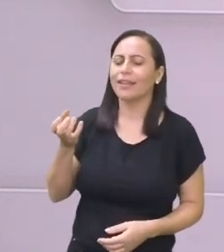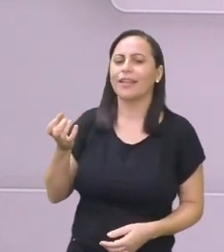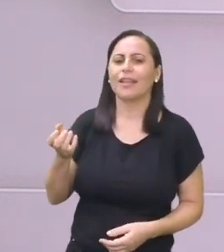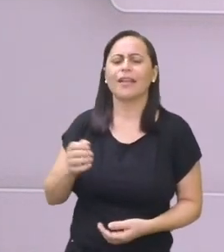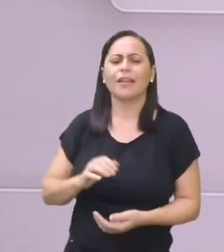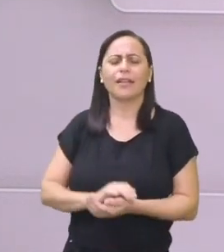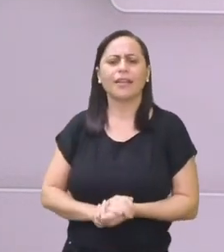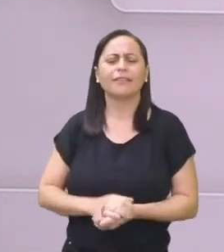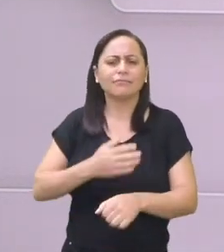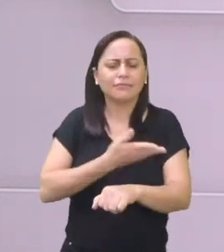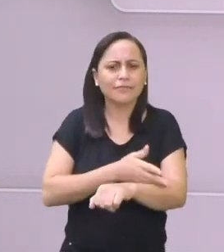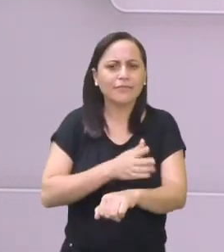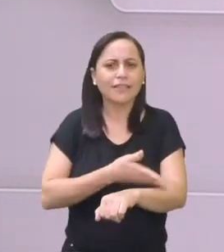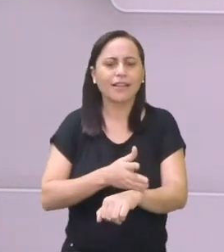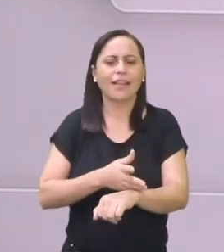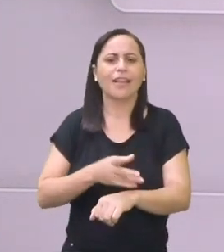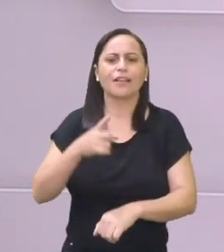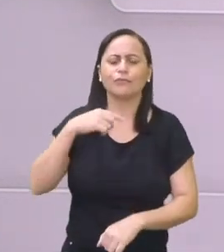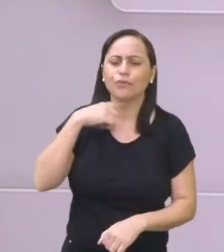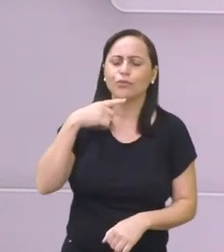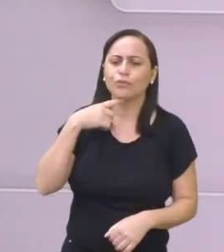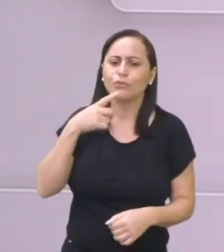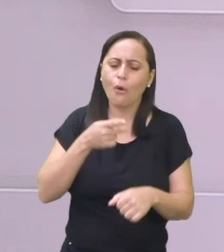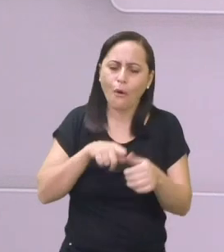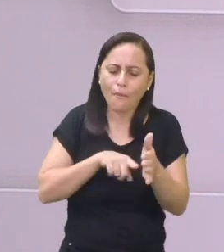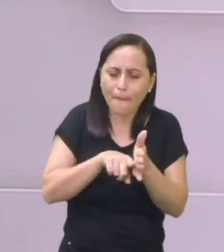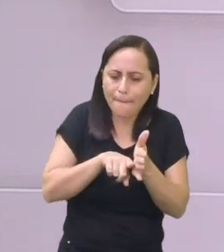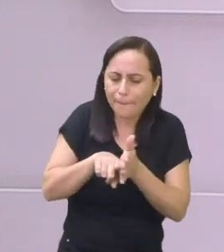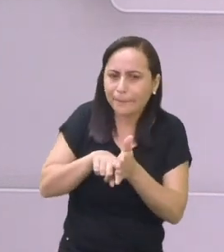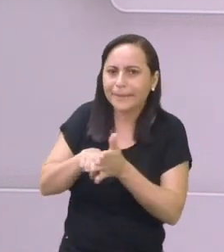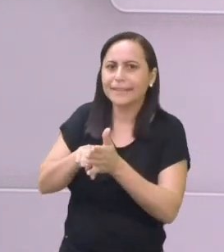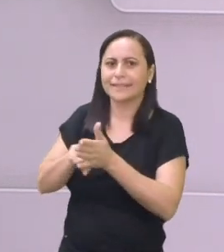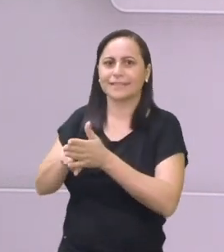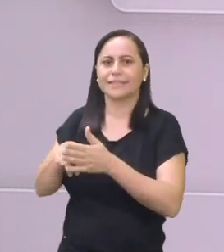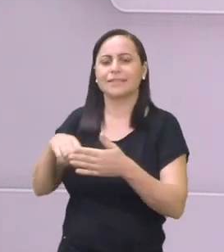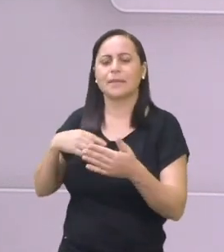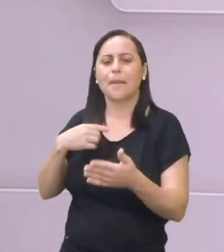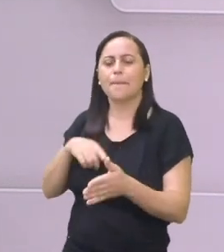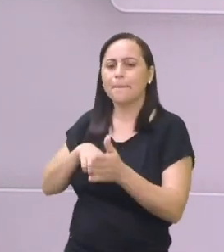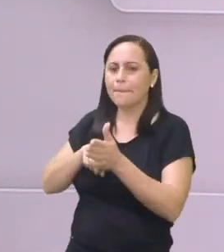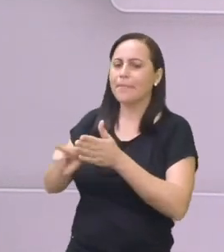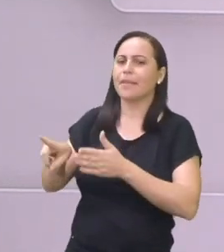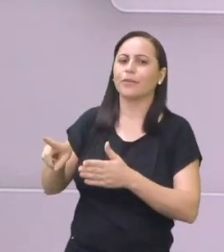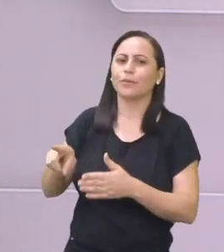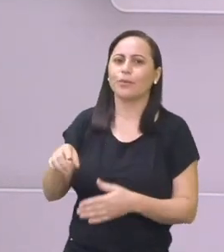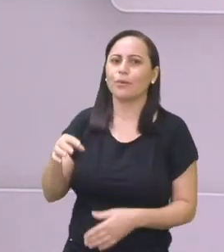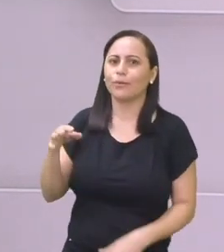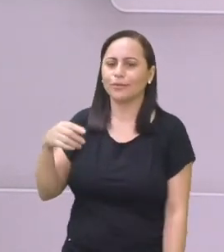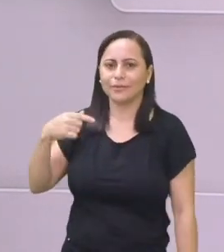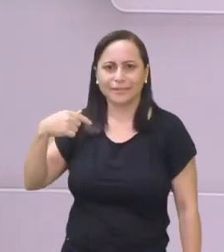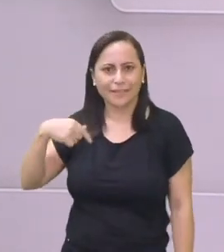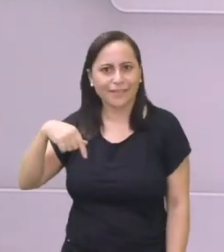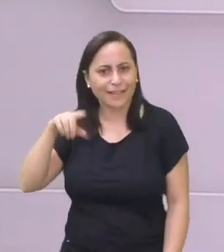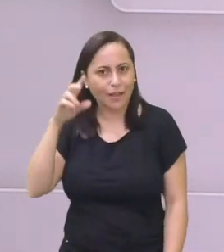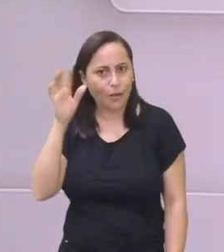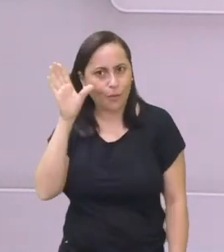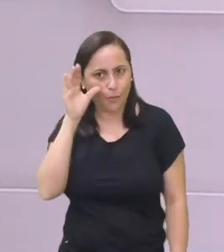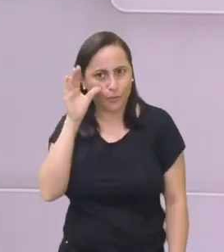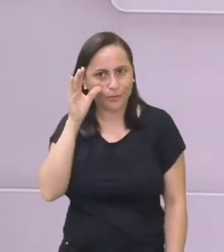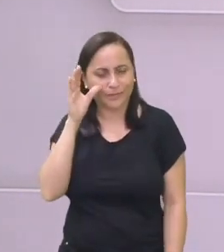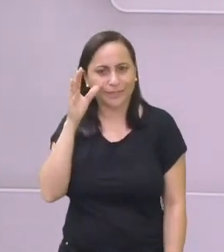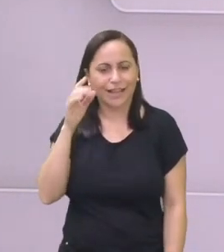dúvida? Consulte, pergunte, seja curioso. Assim, vocês vão aprender muito